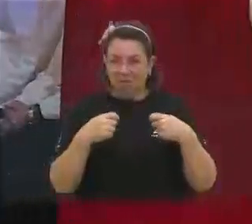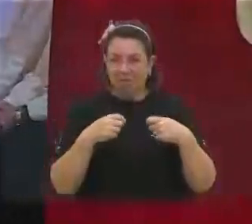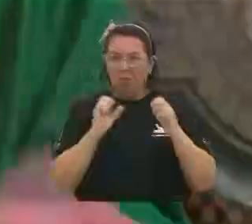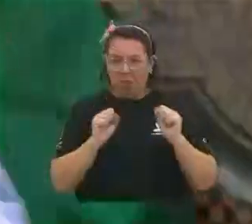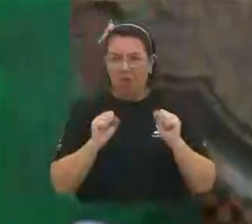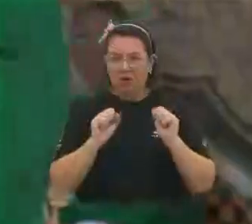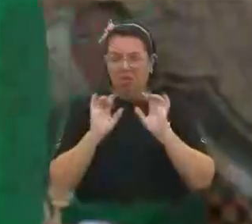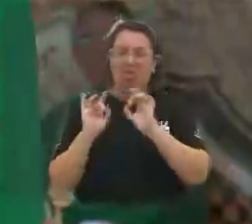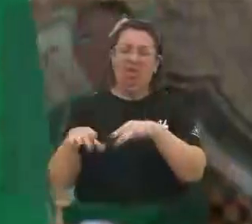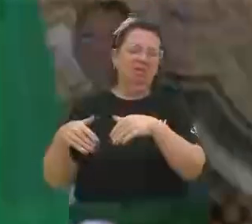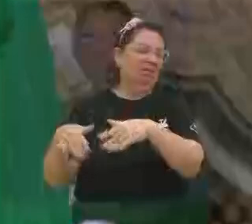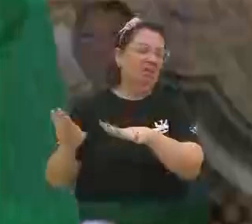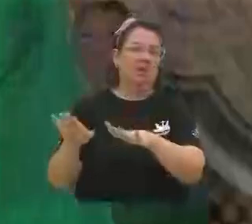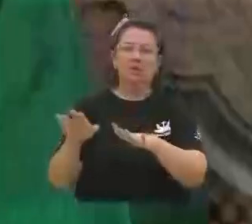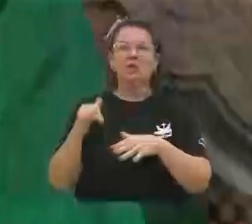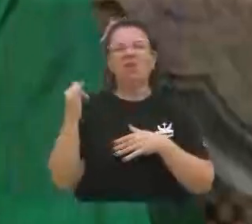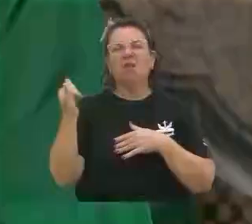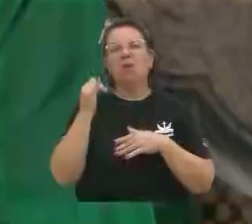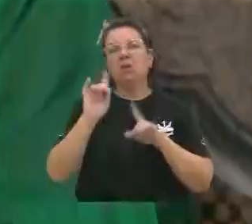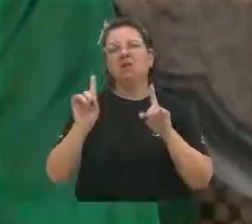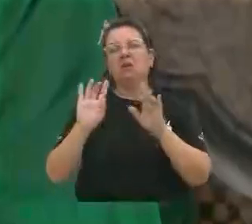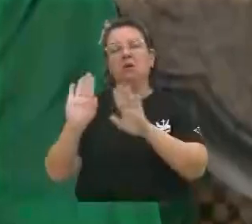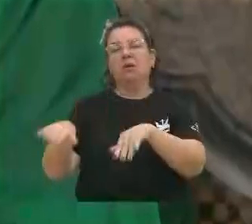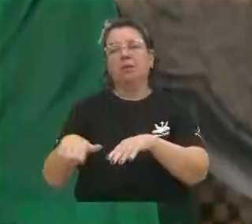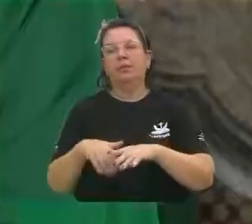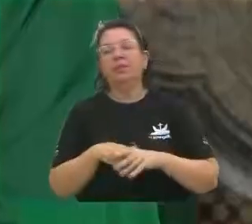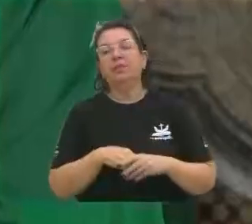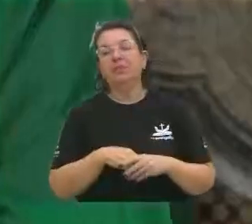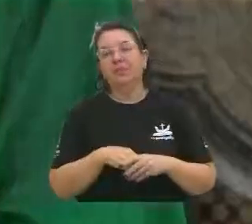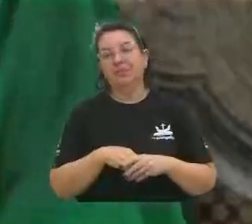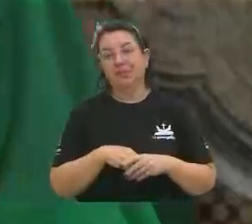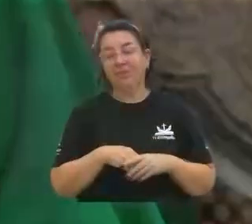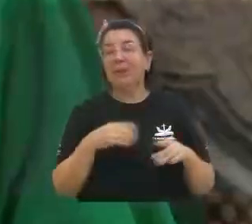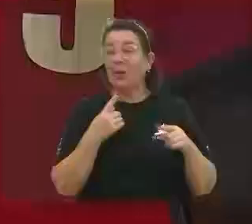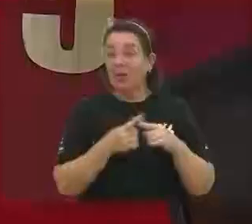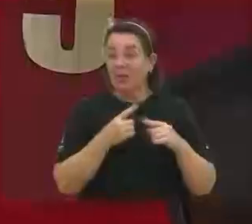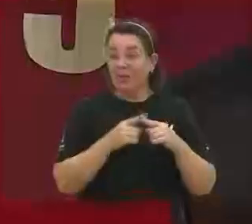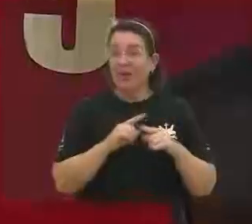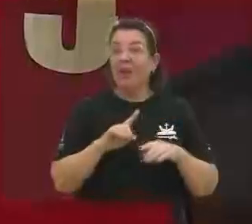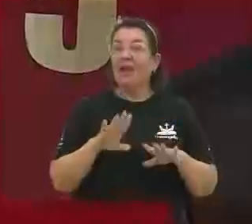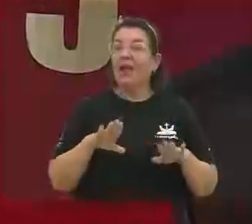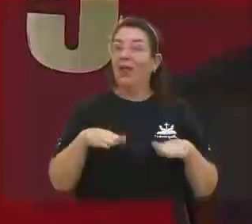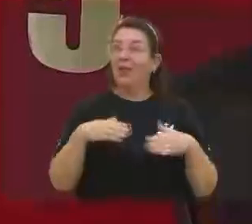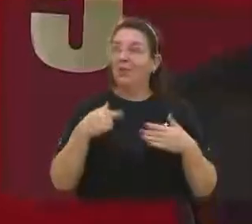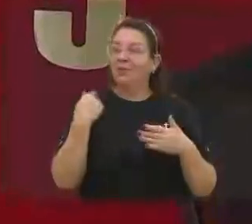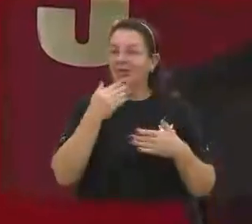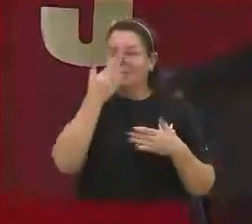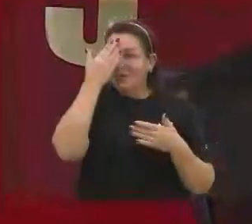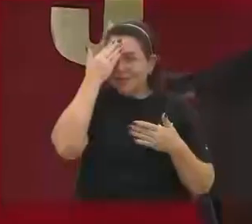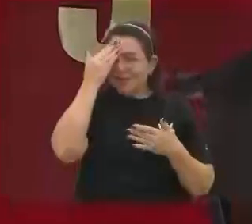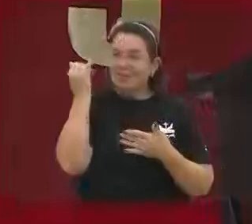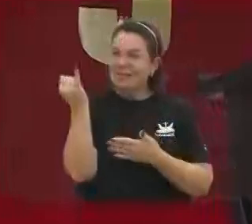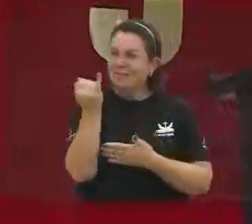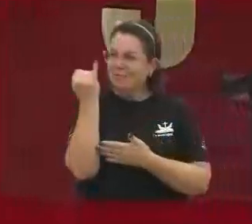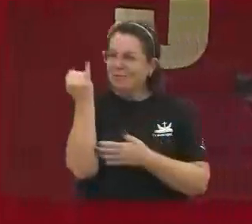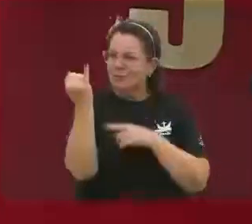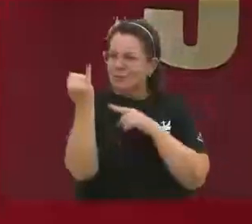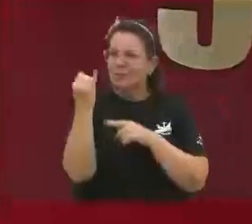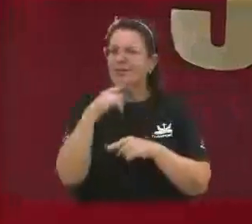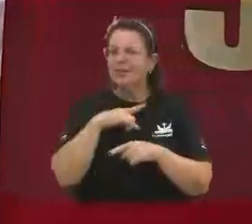é porque não era importante porque quando nós sabemos da importância